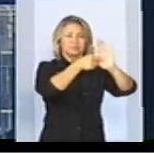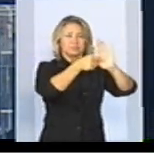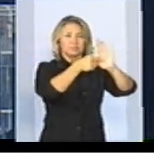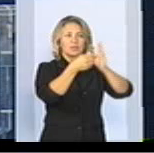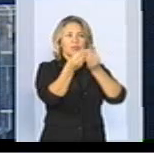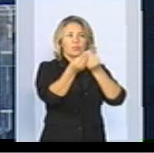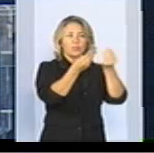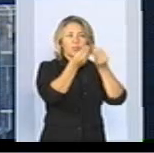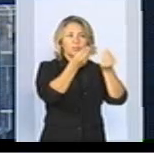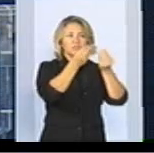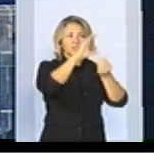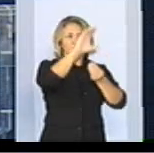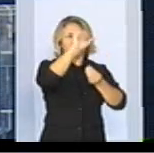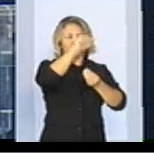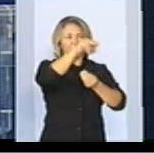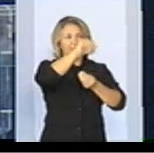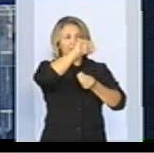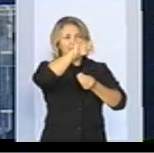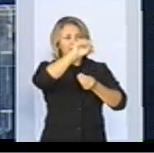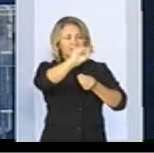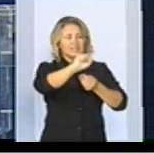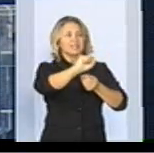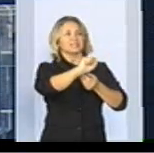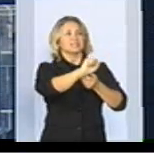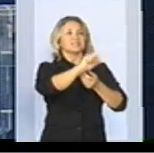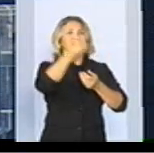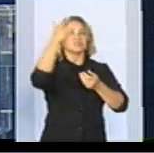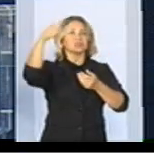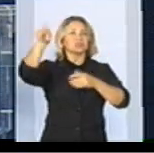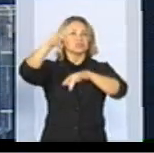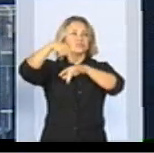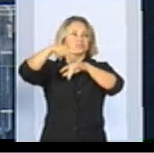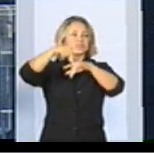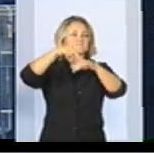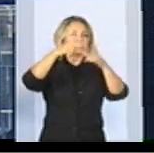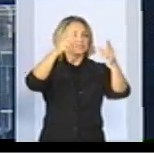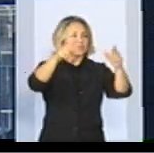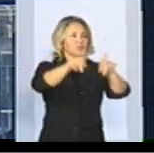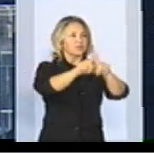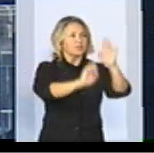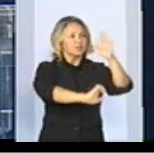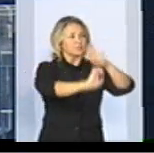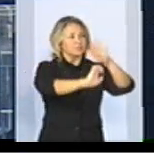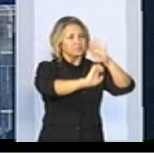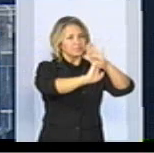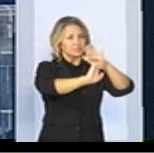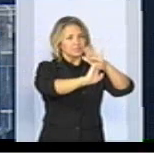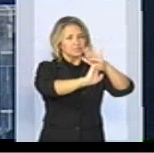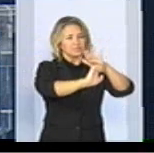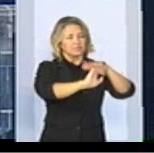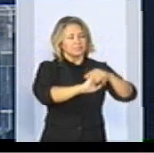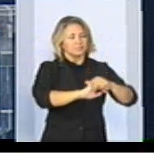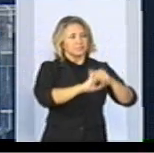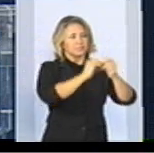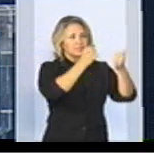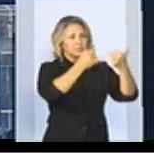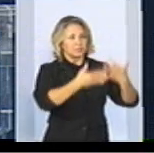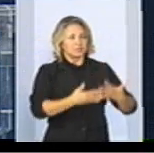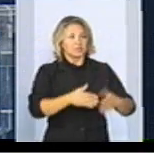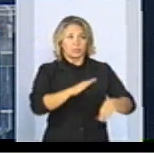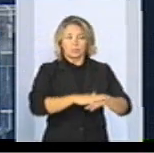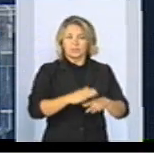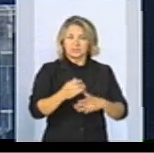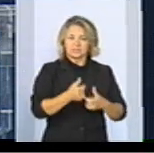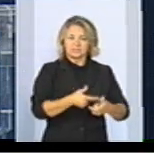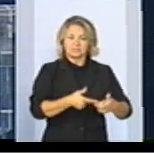como são os canais de espaço qualificado estrangeiro, segundo a empresa controladora. Os maiores grupos, esses